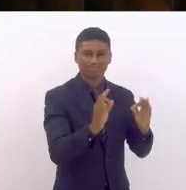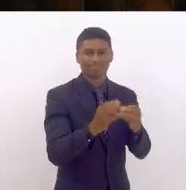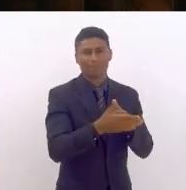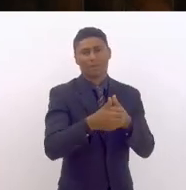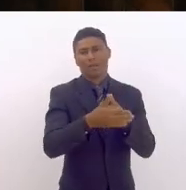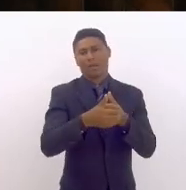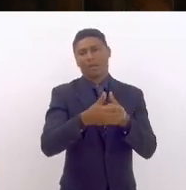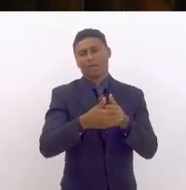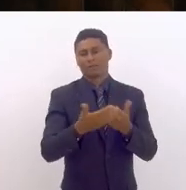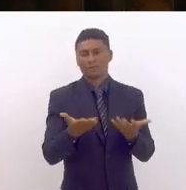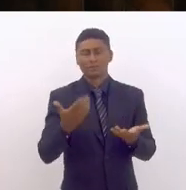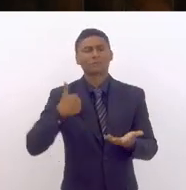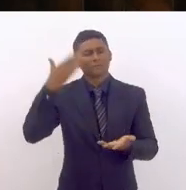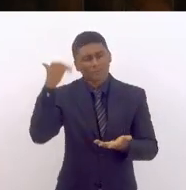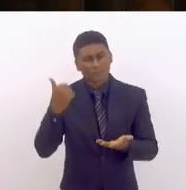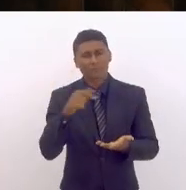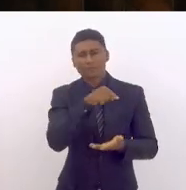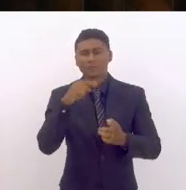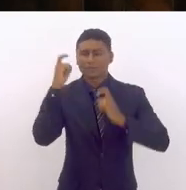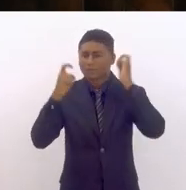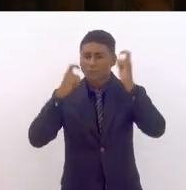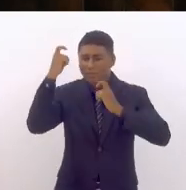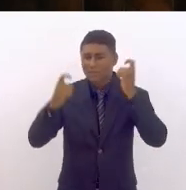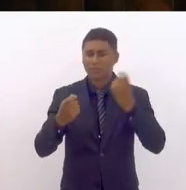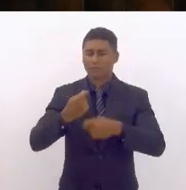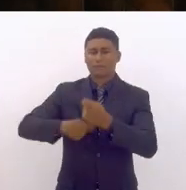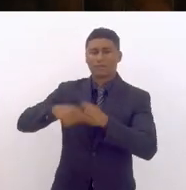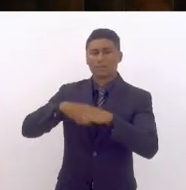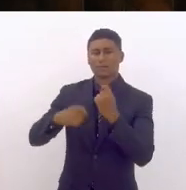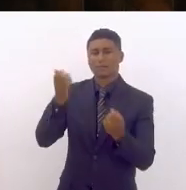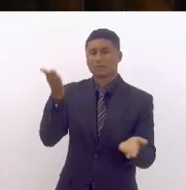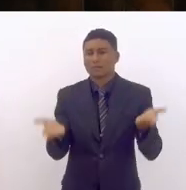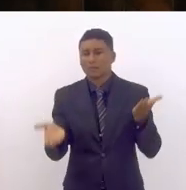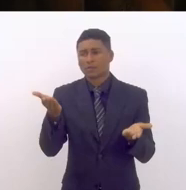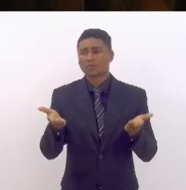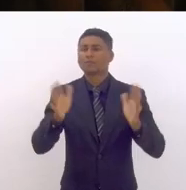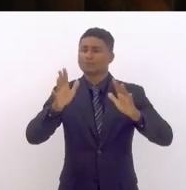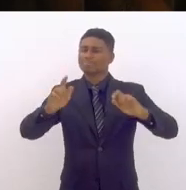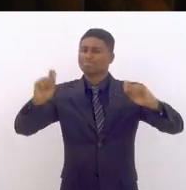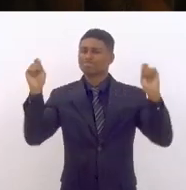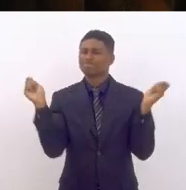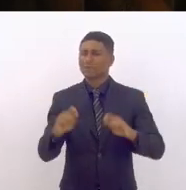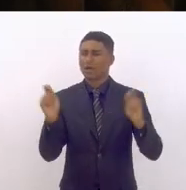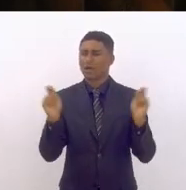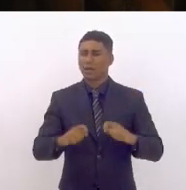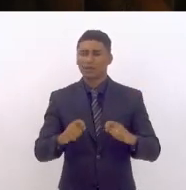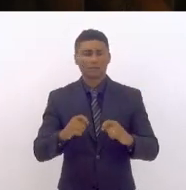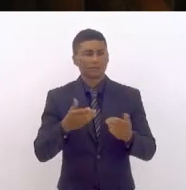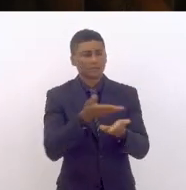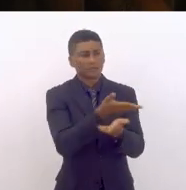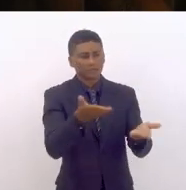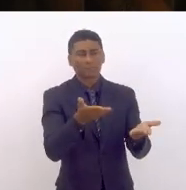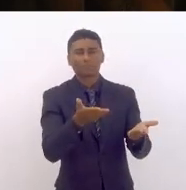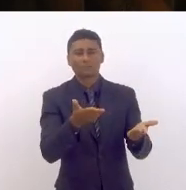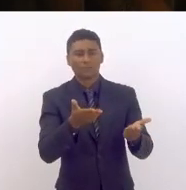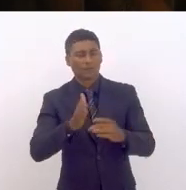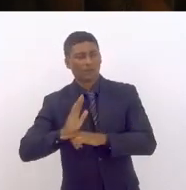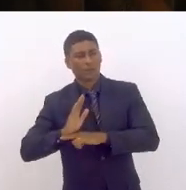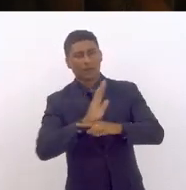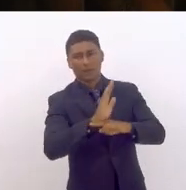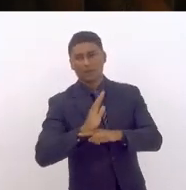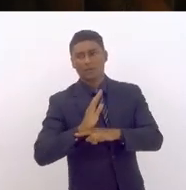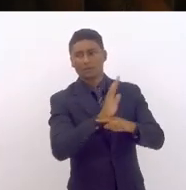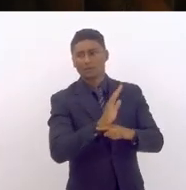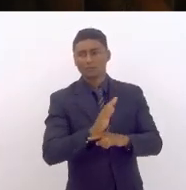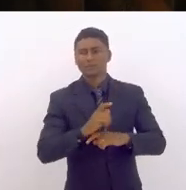tem a preocupação em relação ao equilíbrio financeiro, mas tem como contemplar os dois lados e